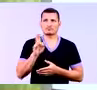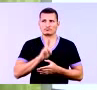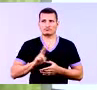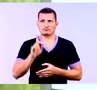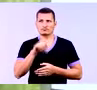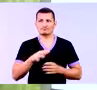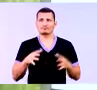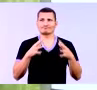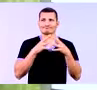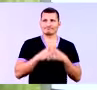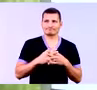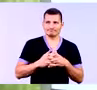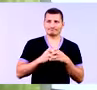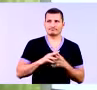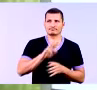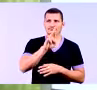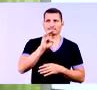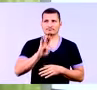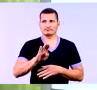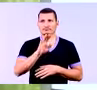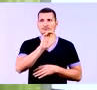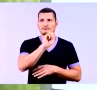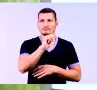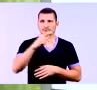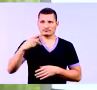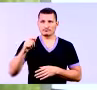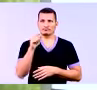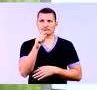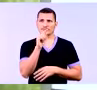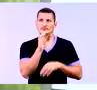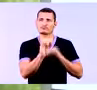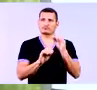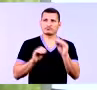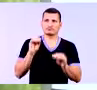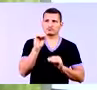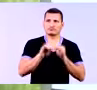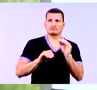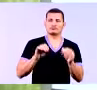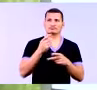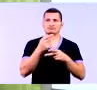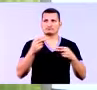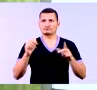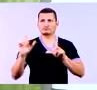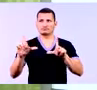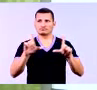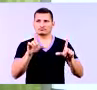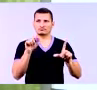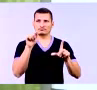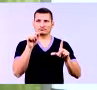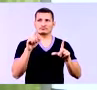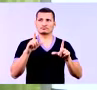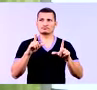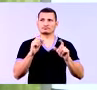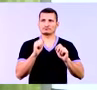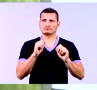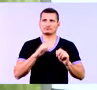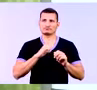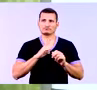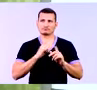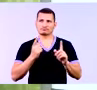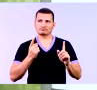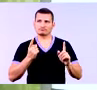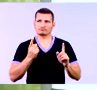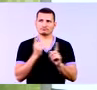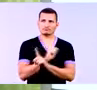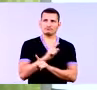em uma aplicação web. Se você colocar bastante ou muitos elementos numa tela, você pode ter o efeito reverso. Você